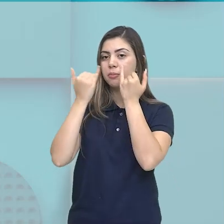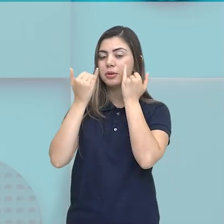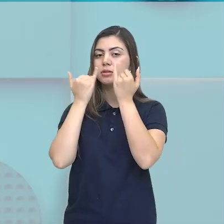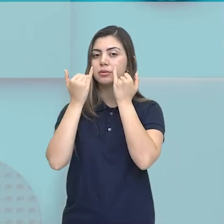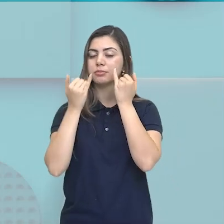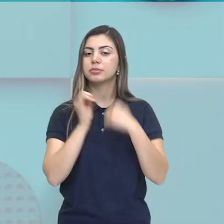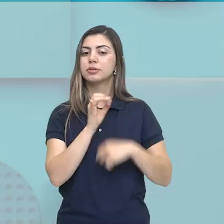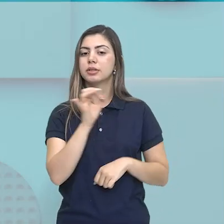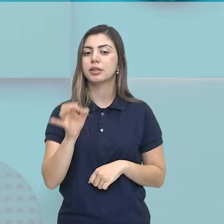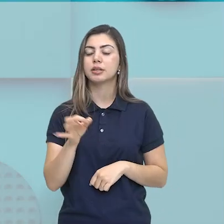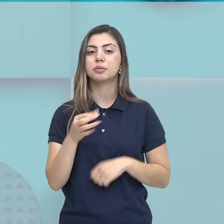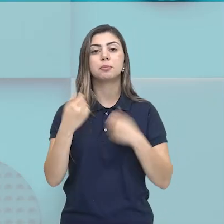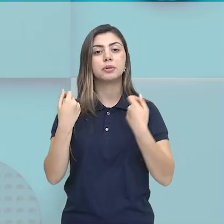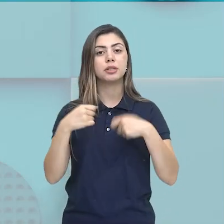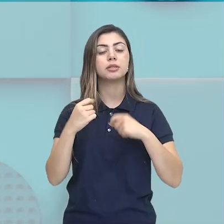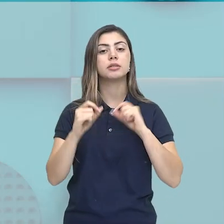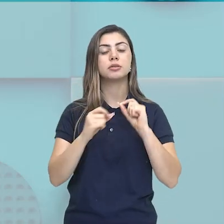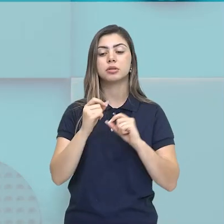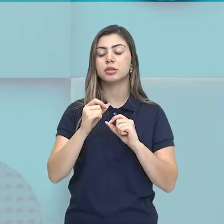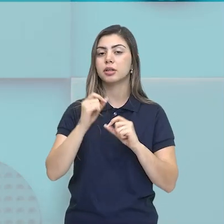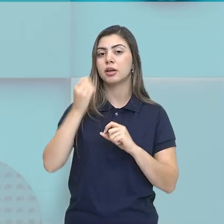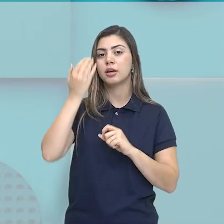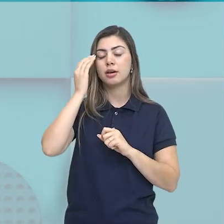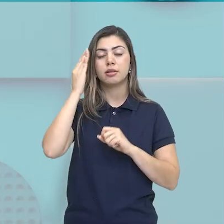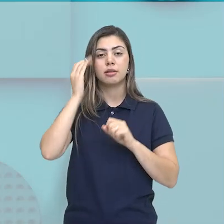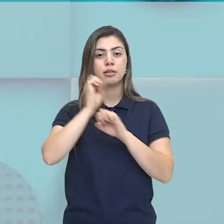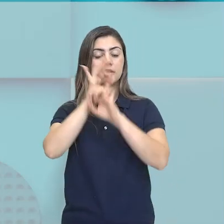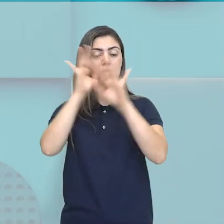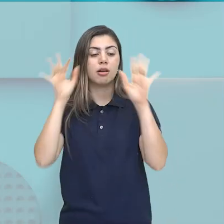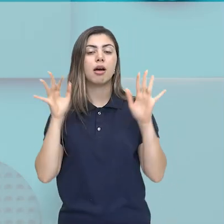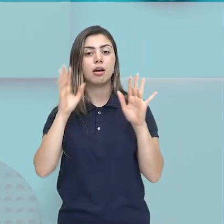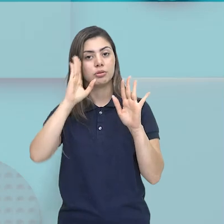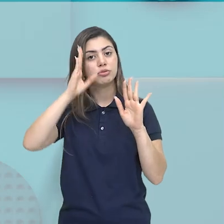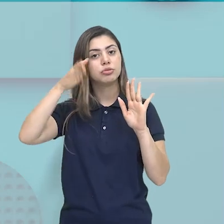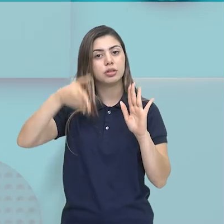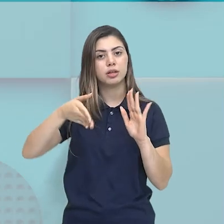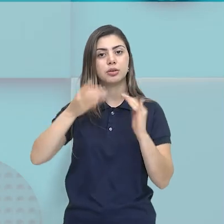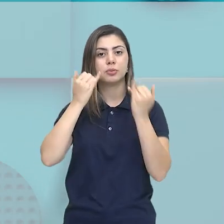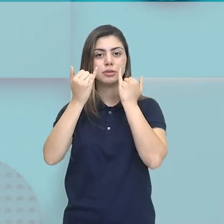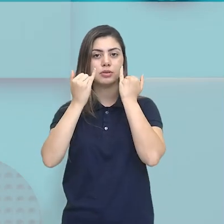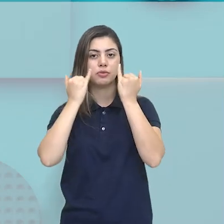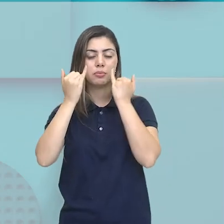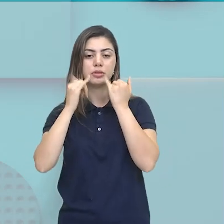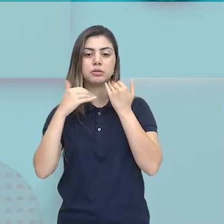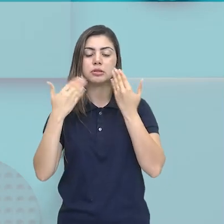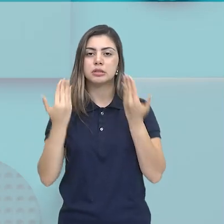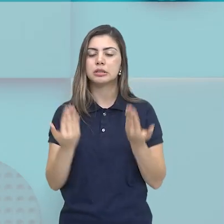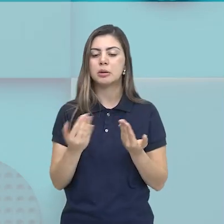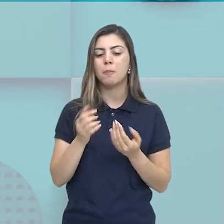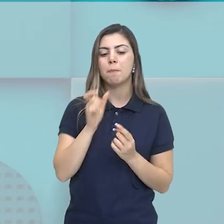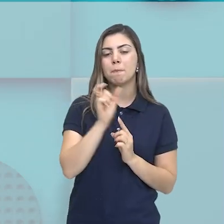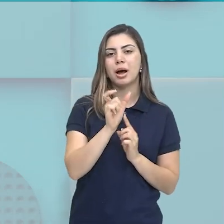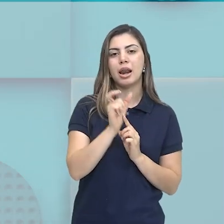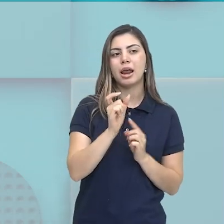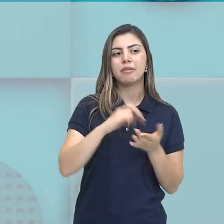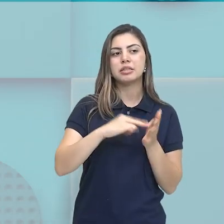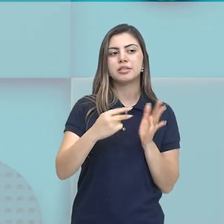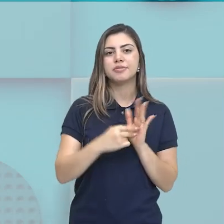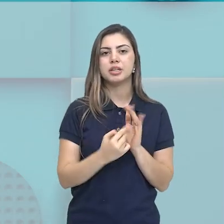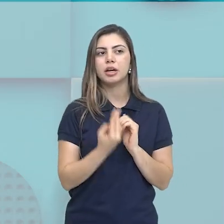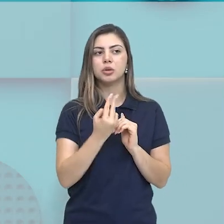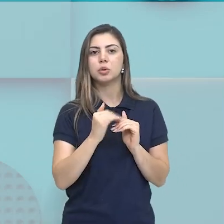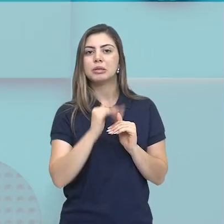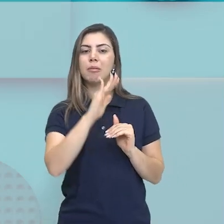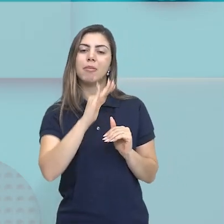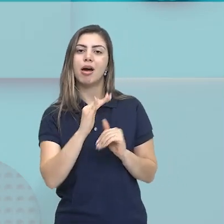informativo. Ele tem que ser claro e objetivo. Então, não tem margem para usar,